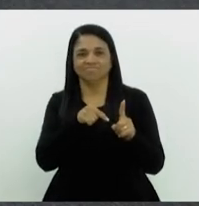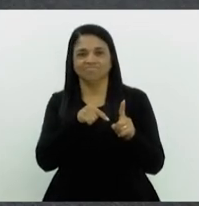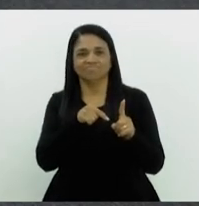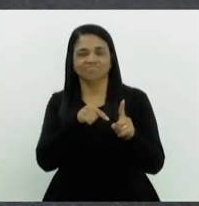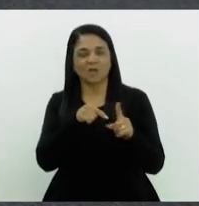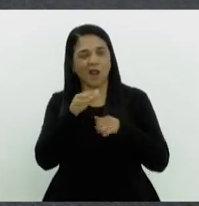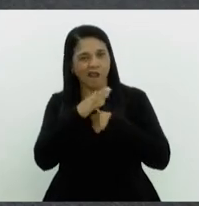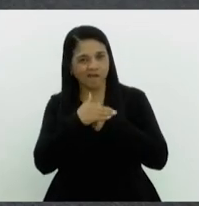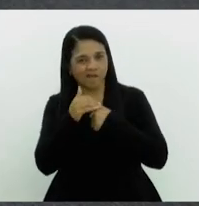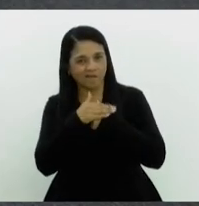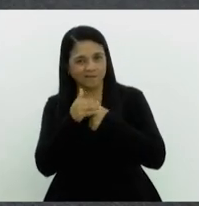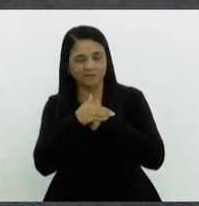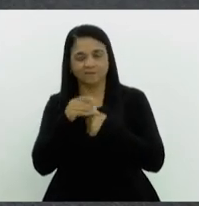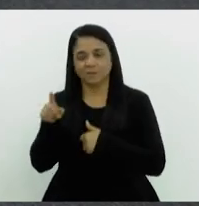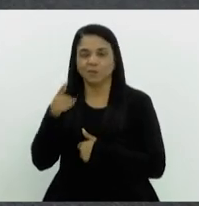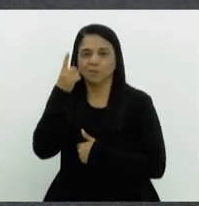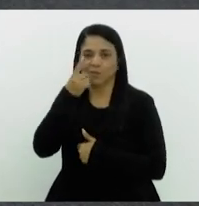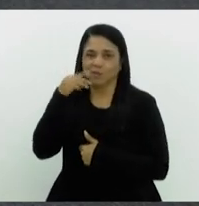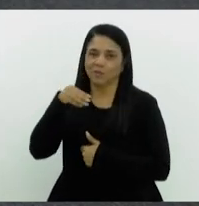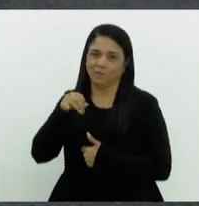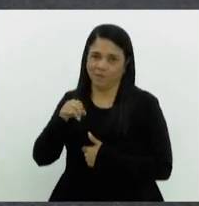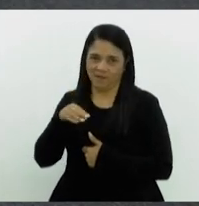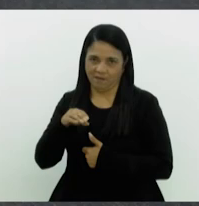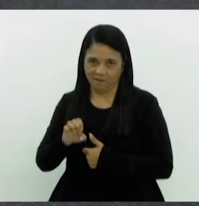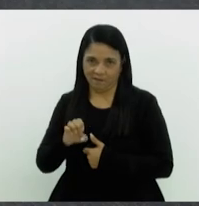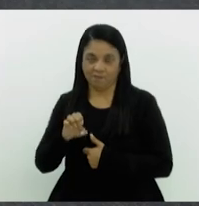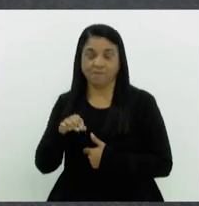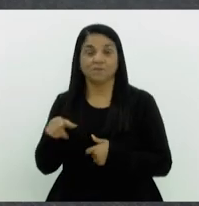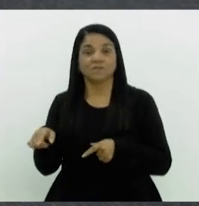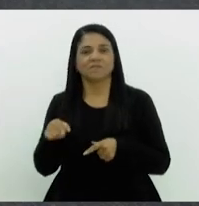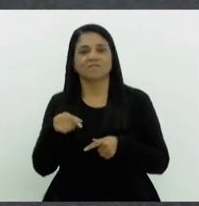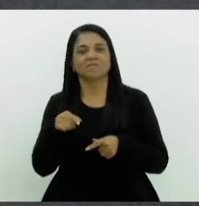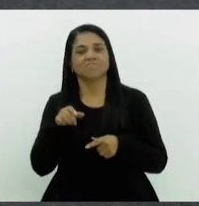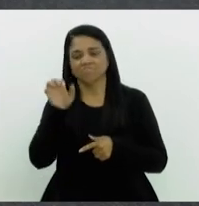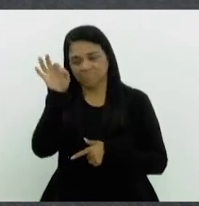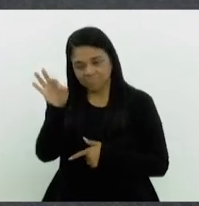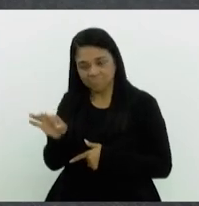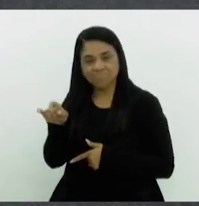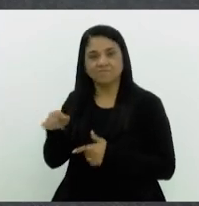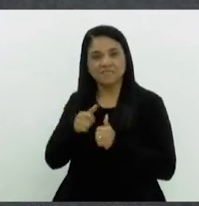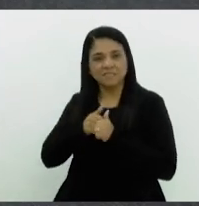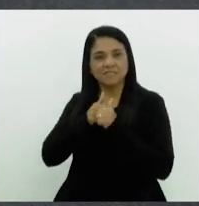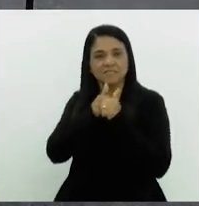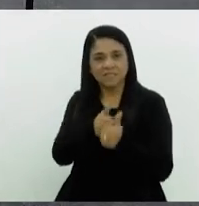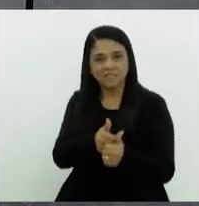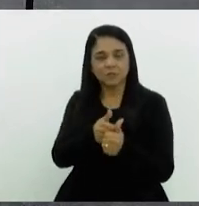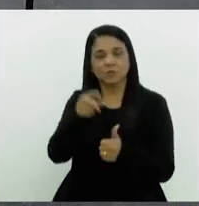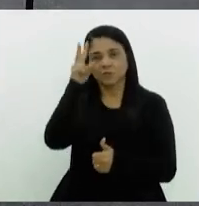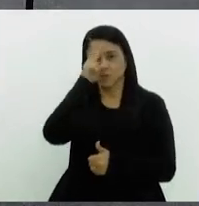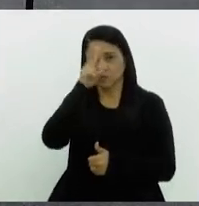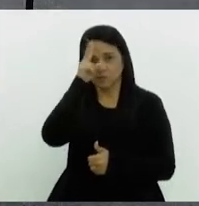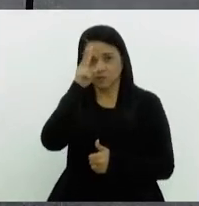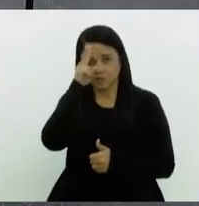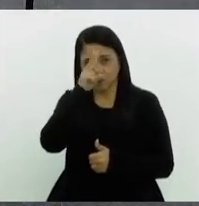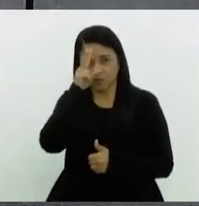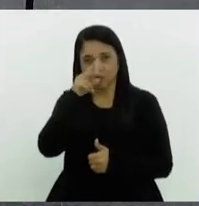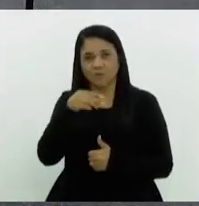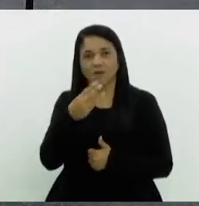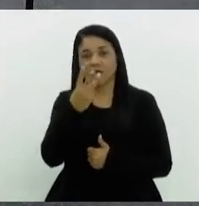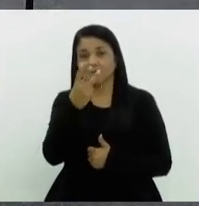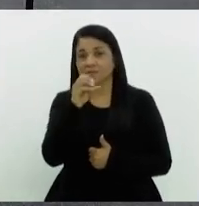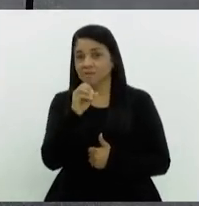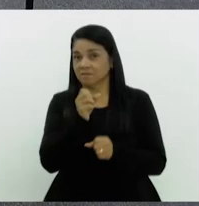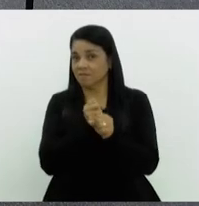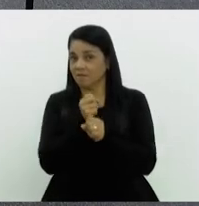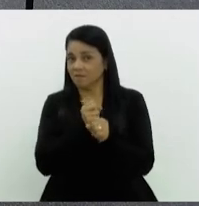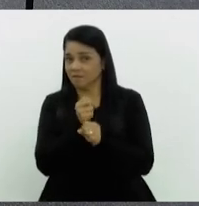zelo, pelo deputado Carlos Mink, que é um seguidor também histórico, há mais de 3